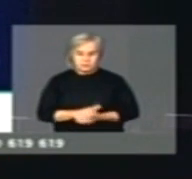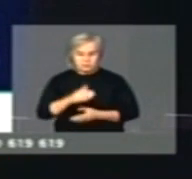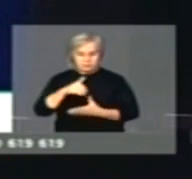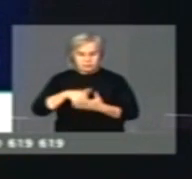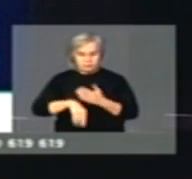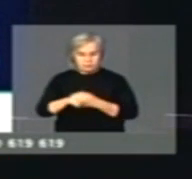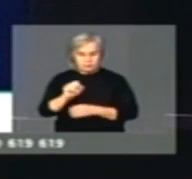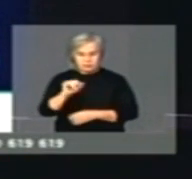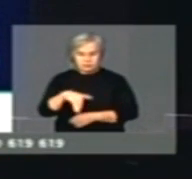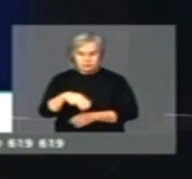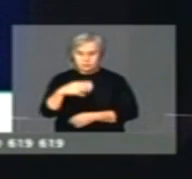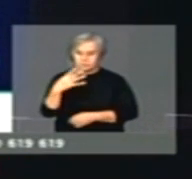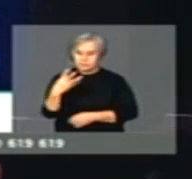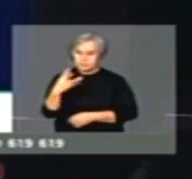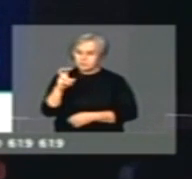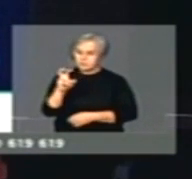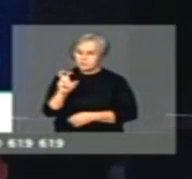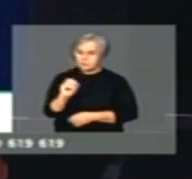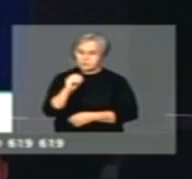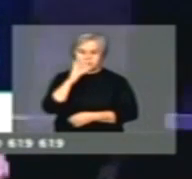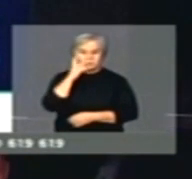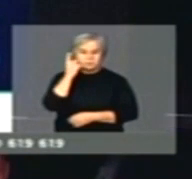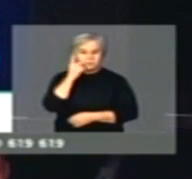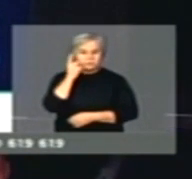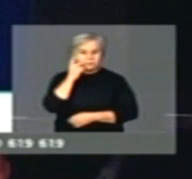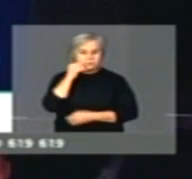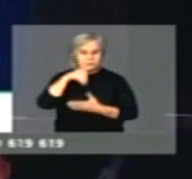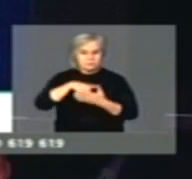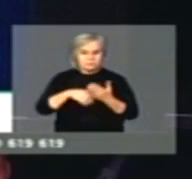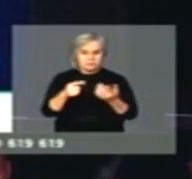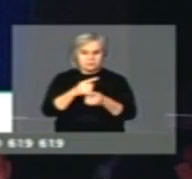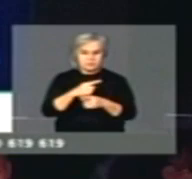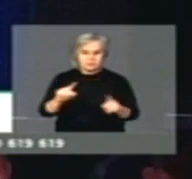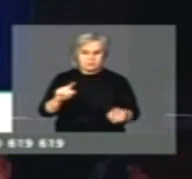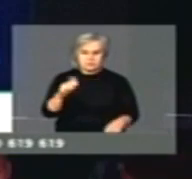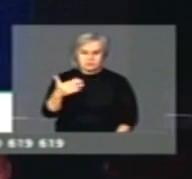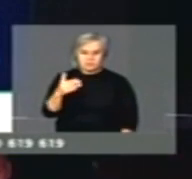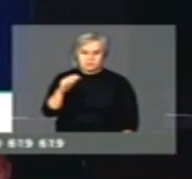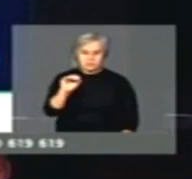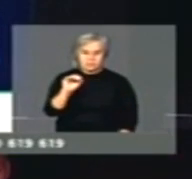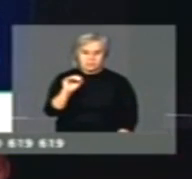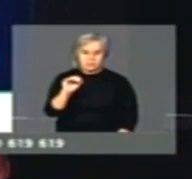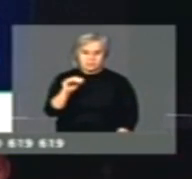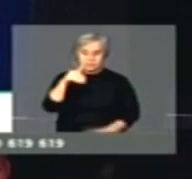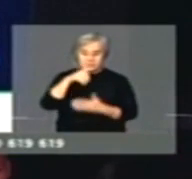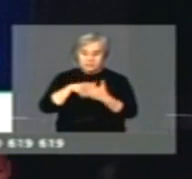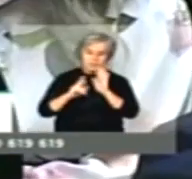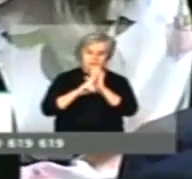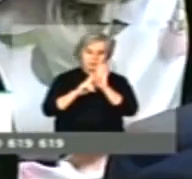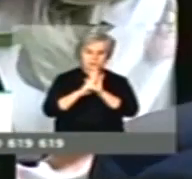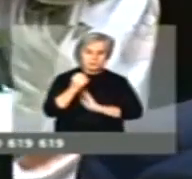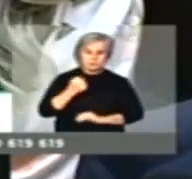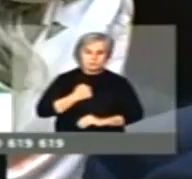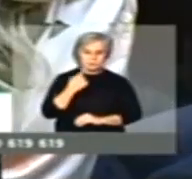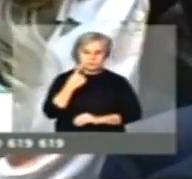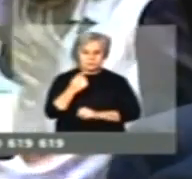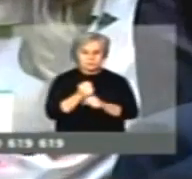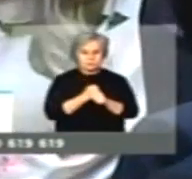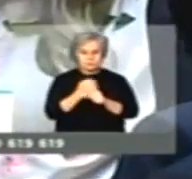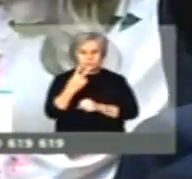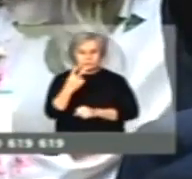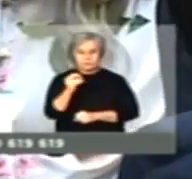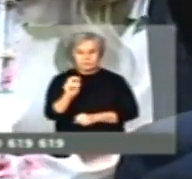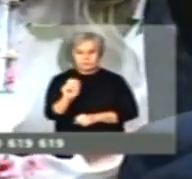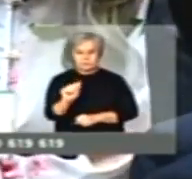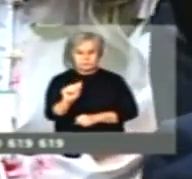Votaram sim, 450 deputados. Votaram não, 10 deputados. De